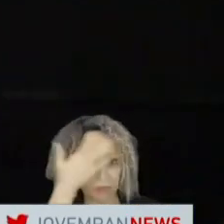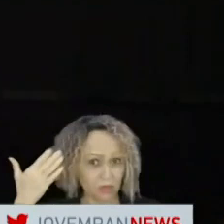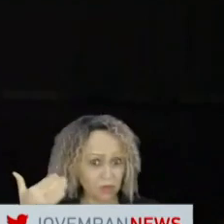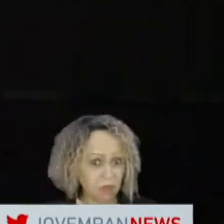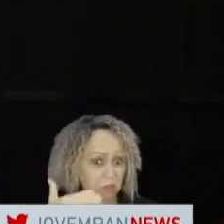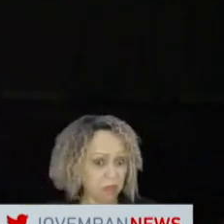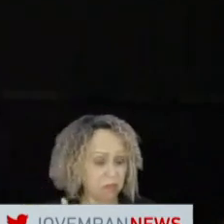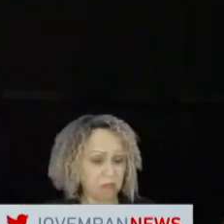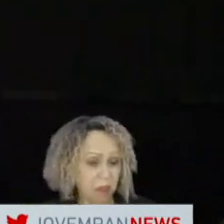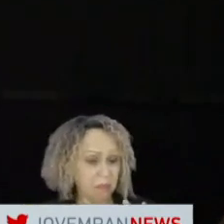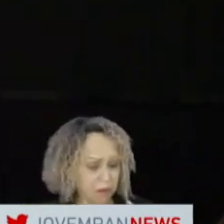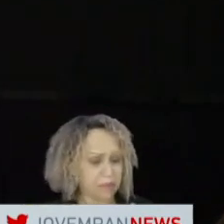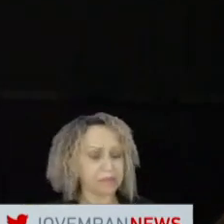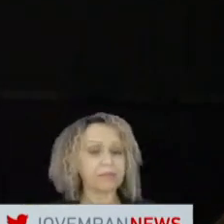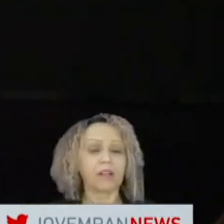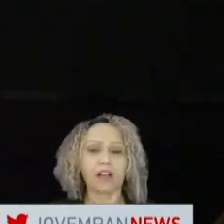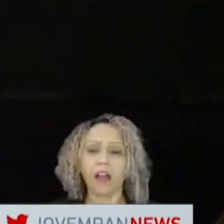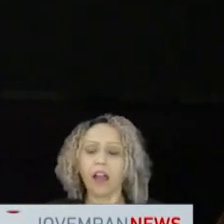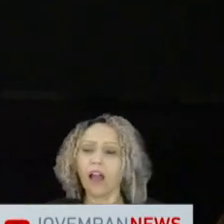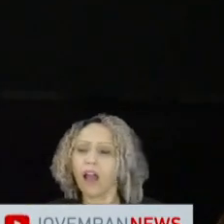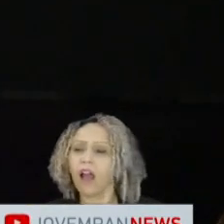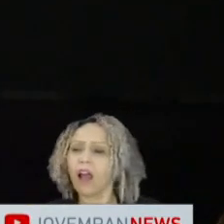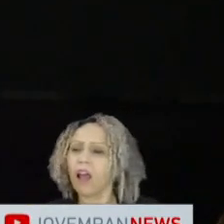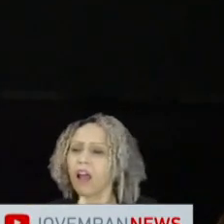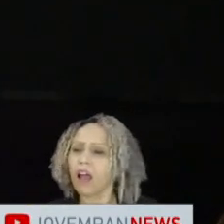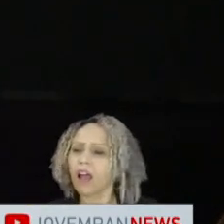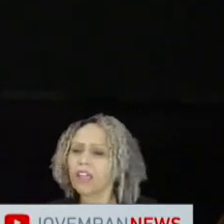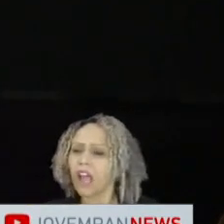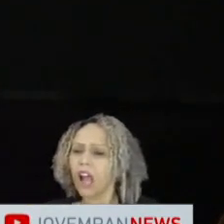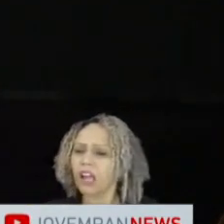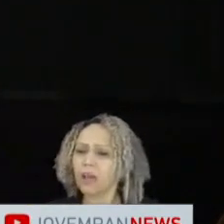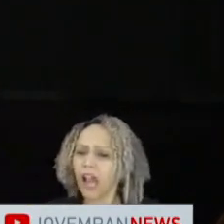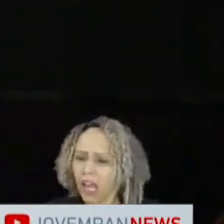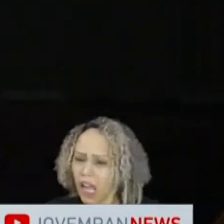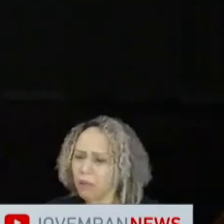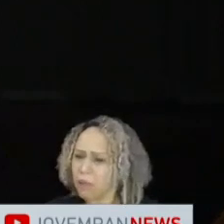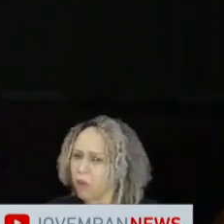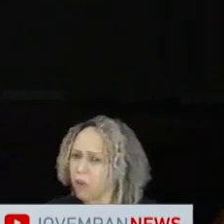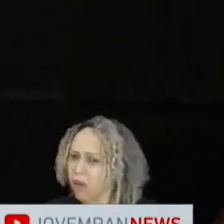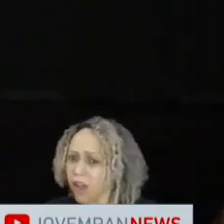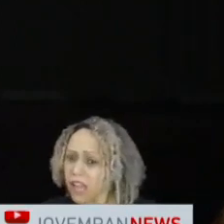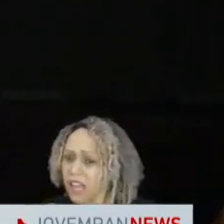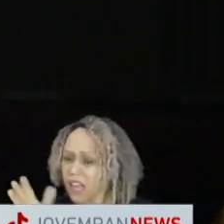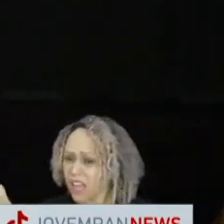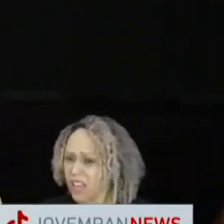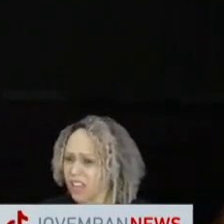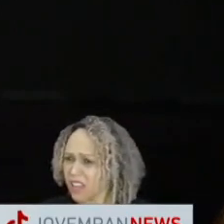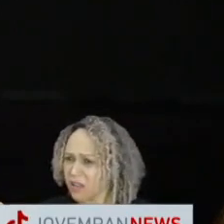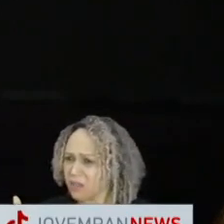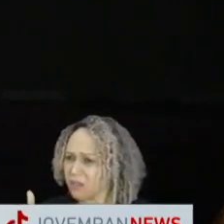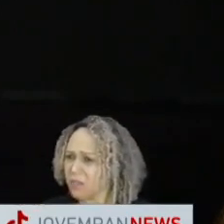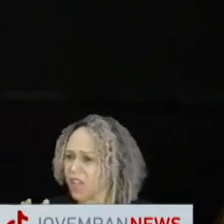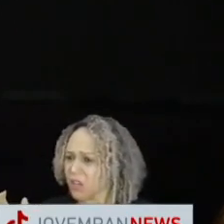tivemos 940 pessoas aqui, por quê? E por que que não teve ruído, não teve crise, não teve disse-que-disse? Porque tem uma